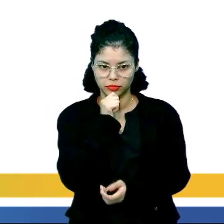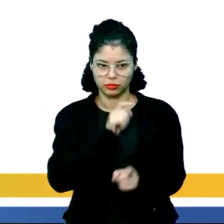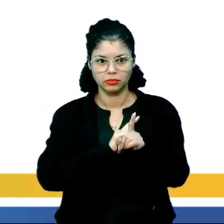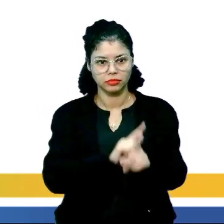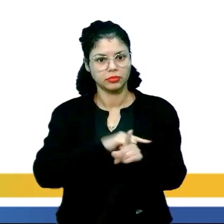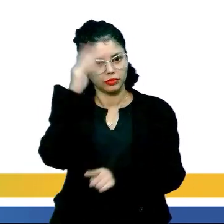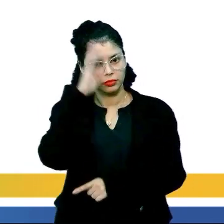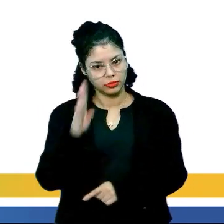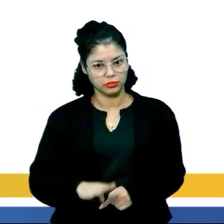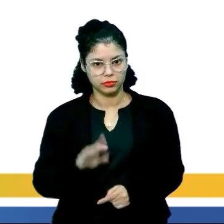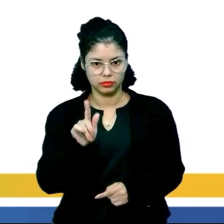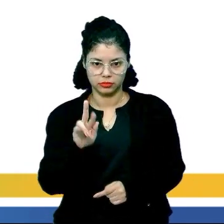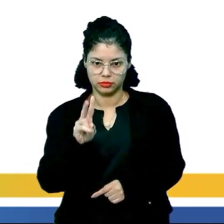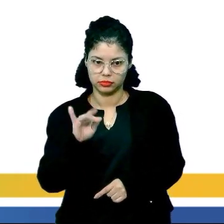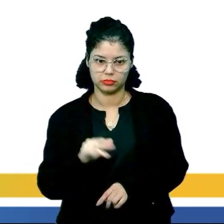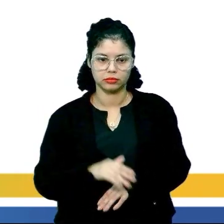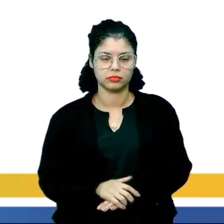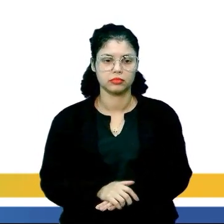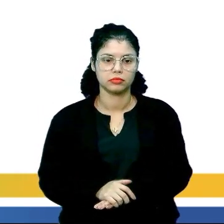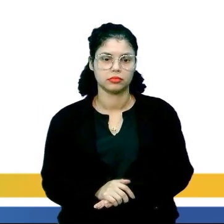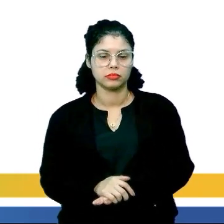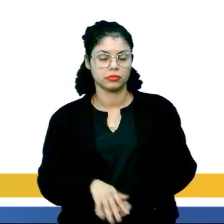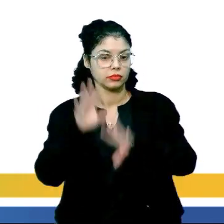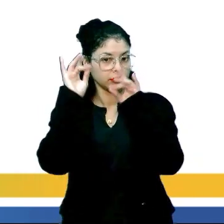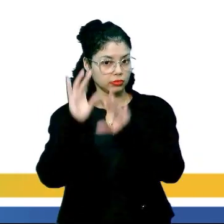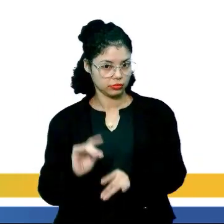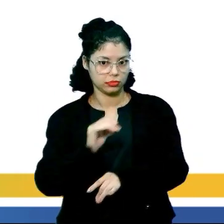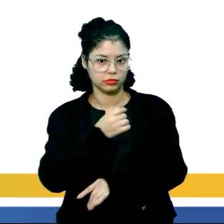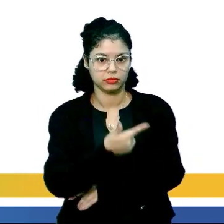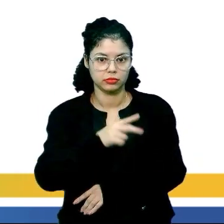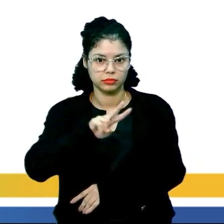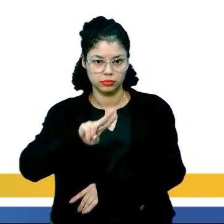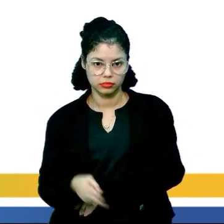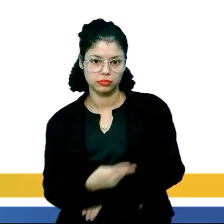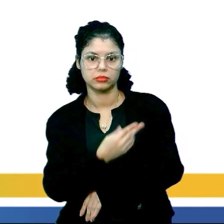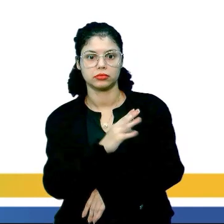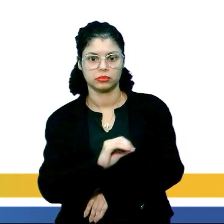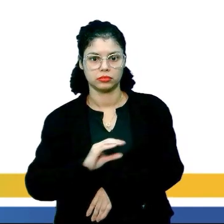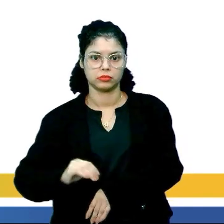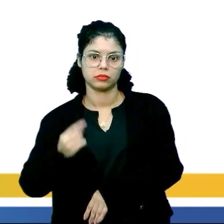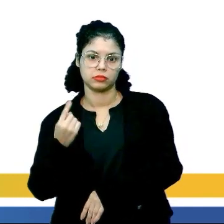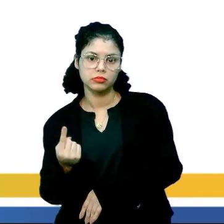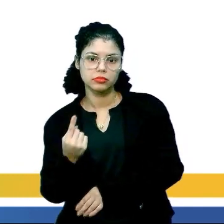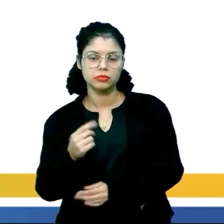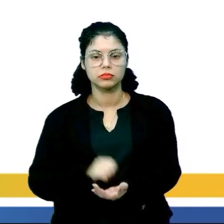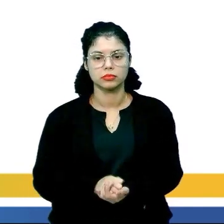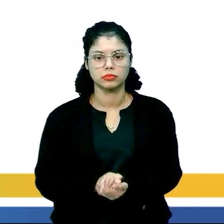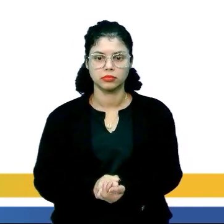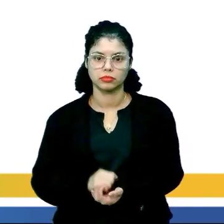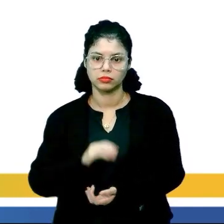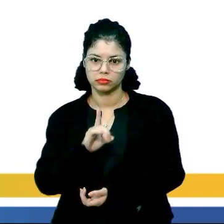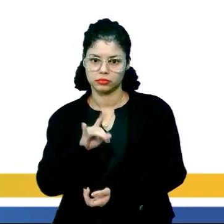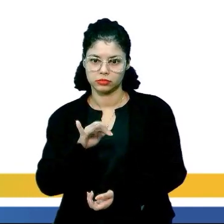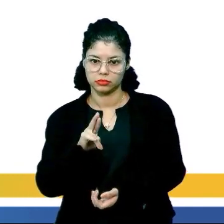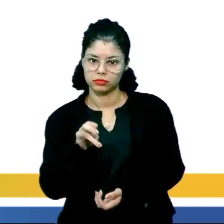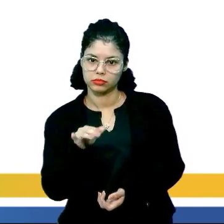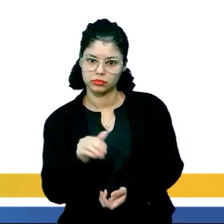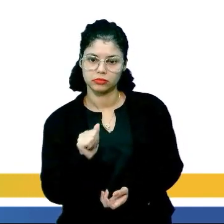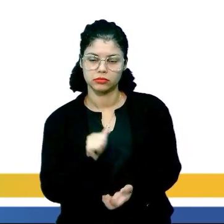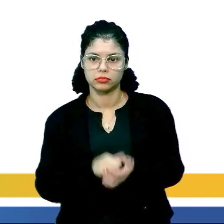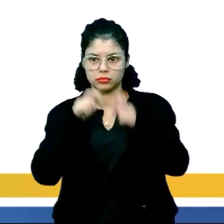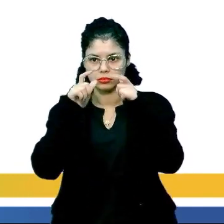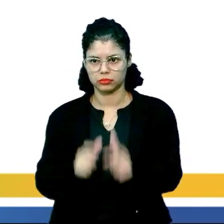aí com o Glauber Rocha. Um dos grandes filmes que fez sucesso aí na década de 60 foi um filme